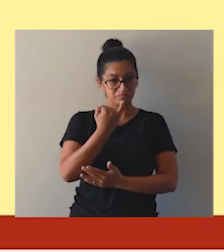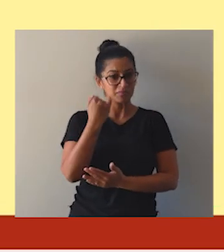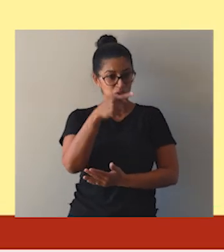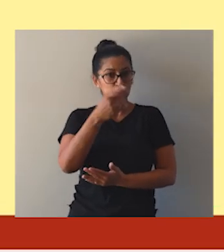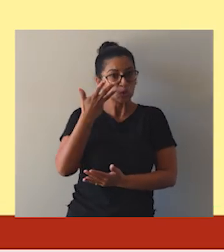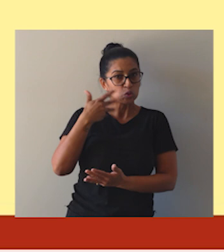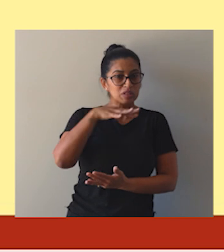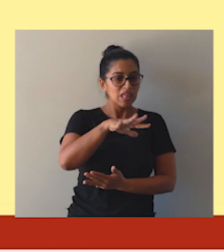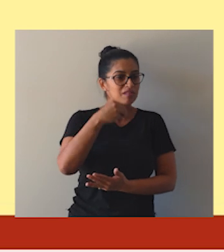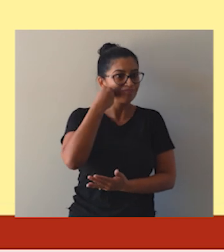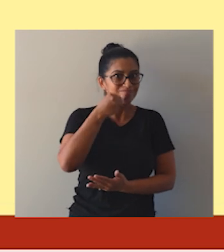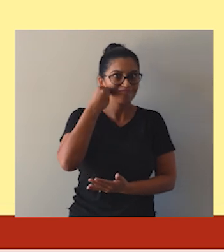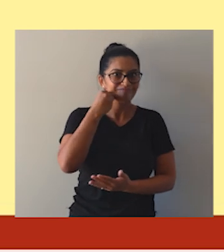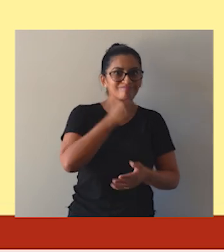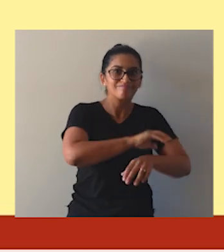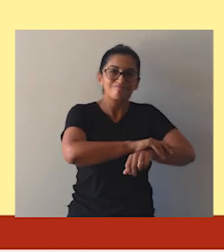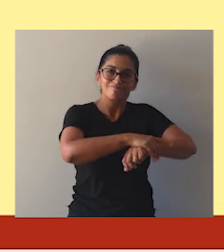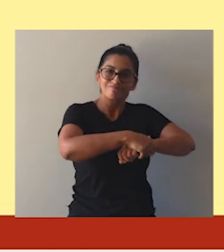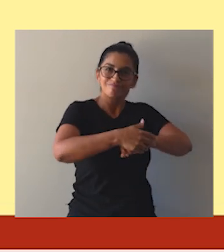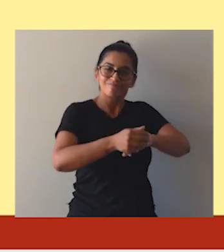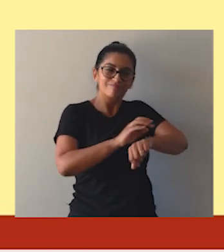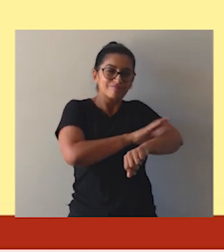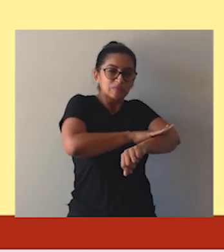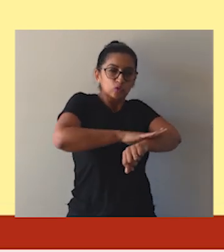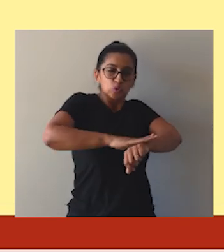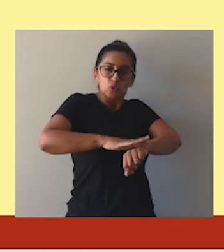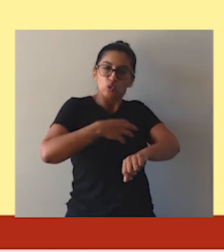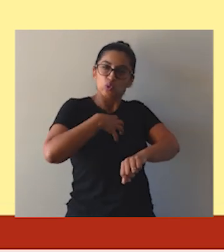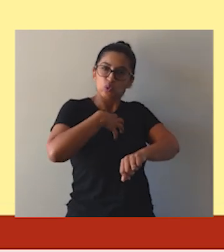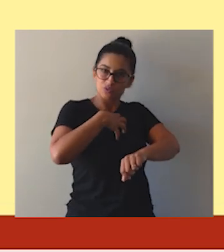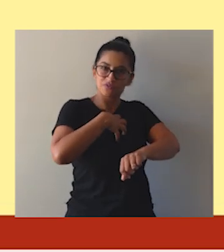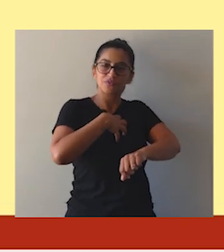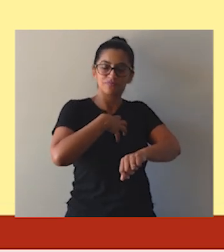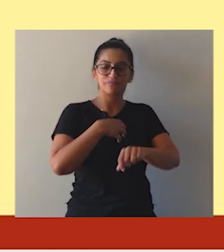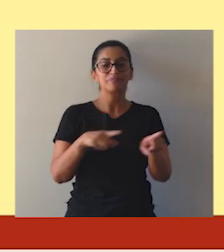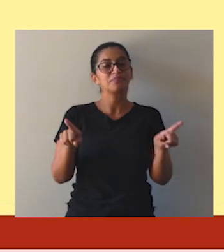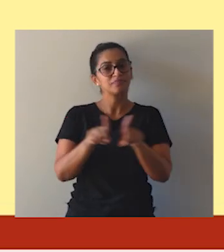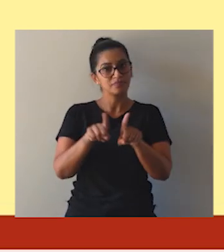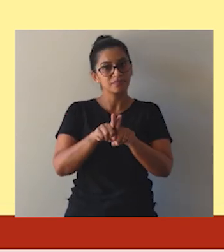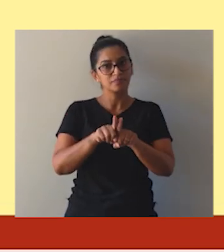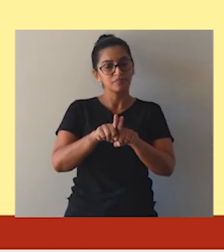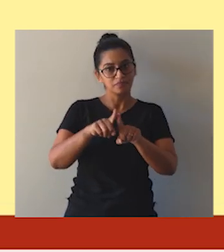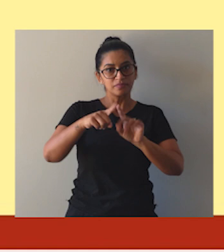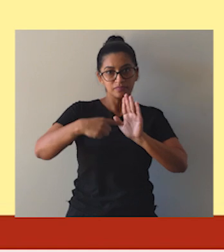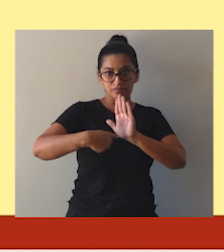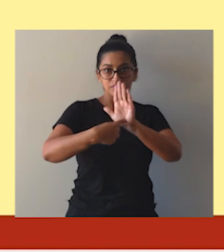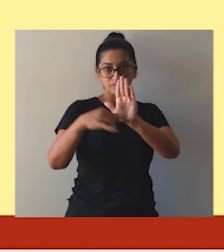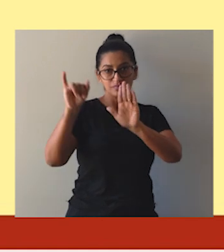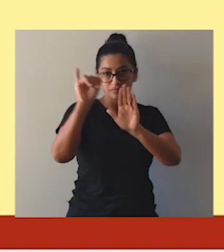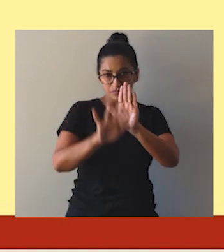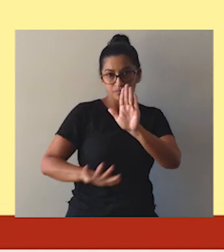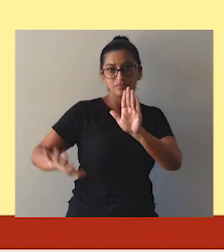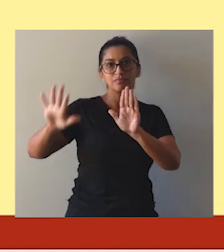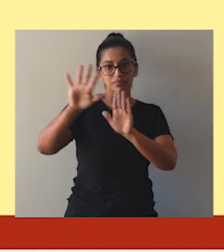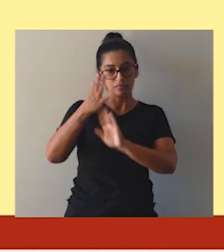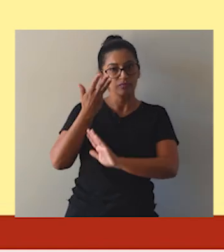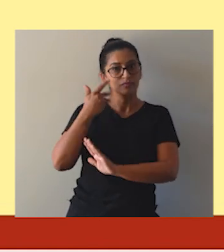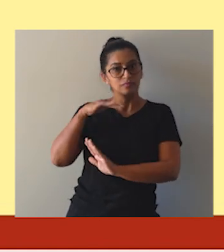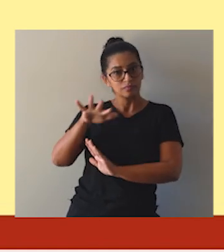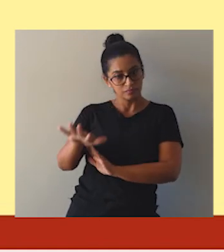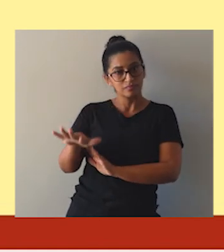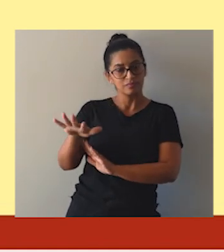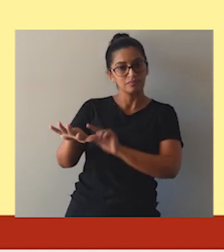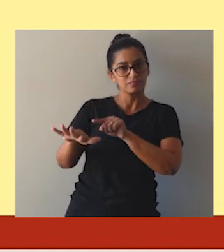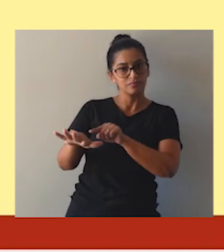O próximo é uma criança deficiente visual, né? Pode ser baixa visão ou cego, trabalhando o